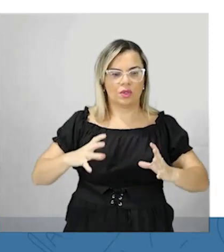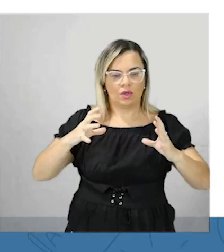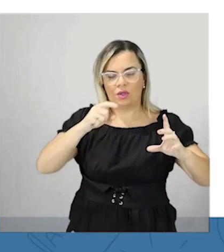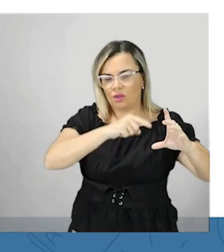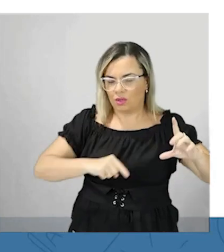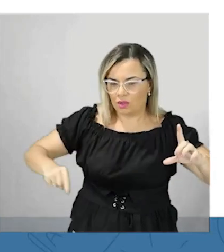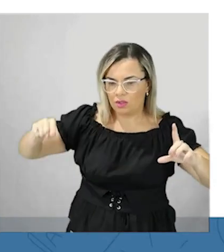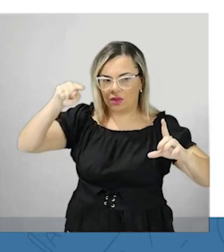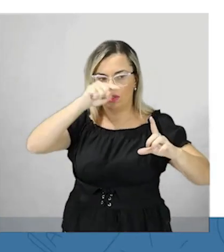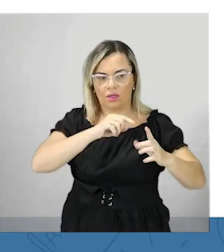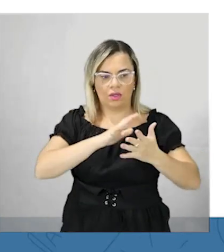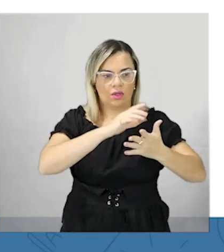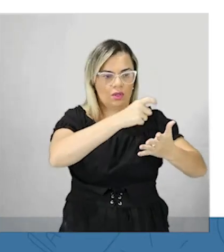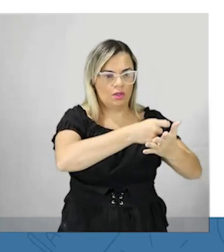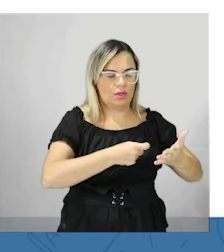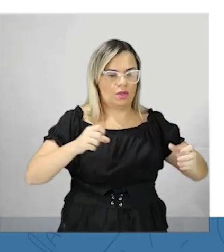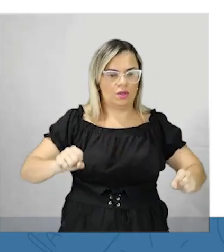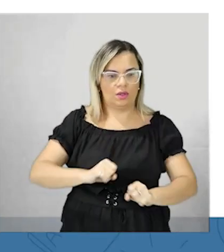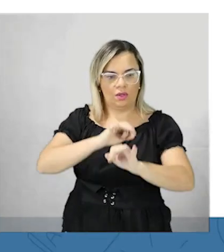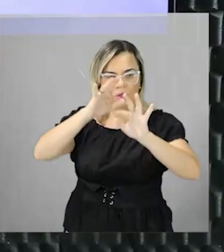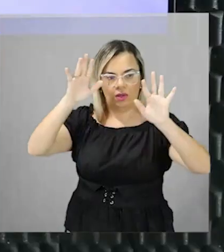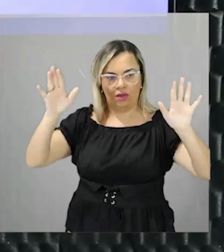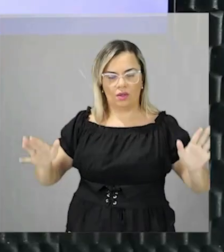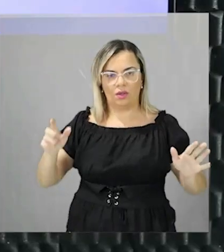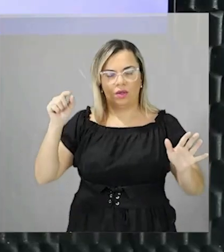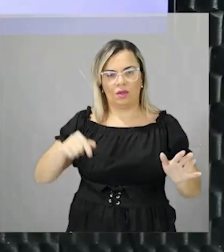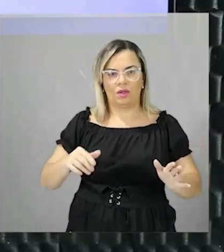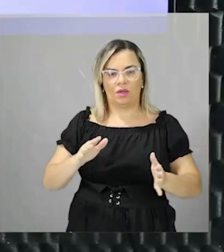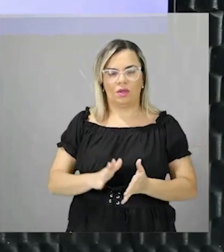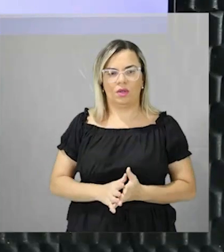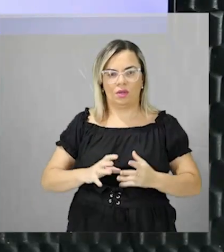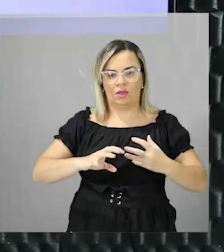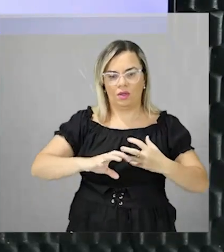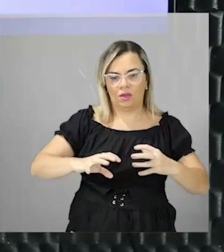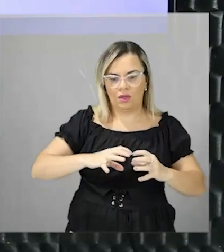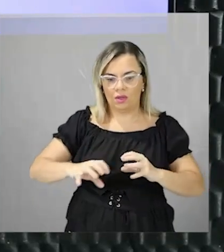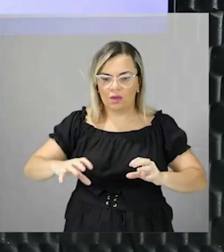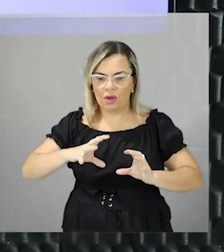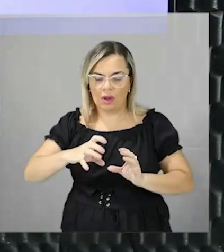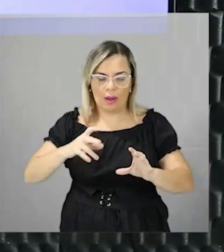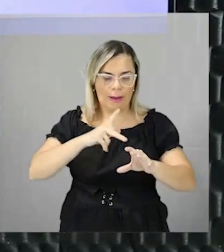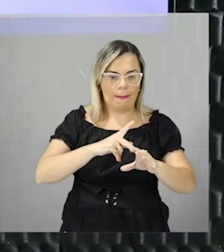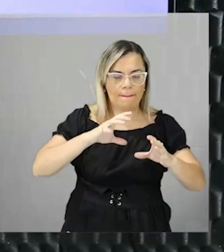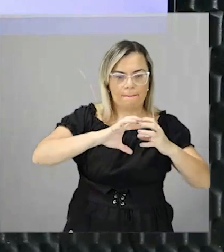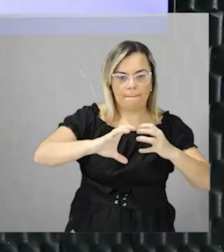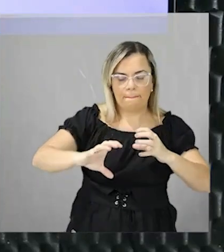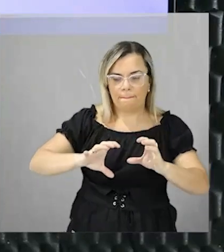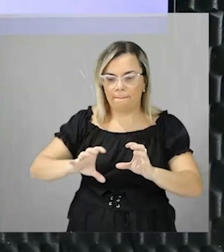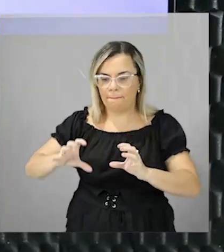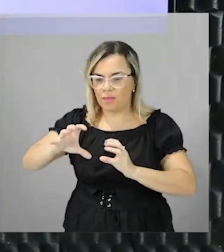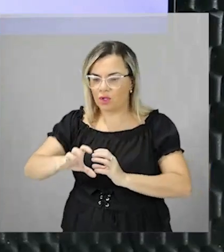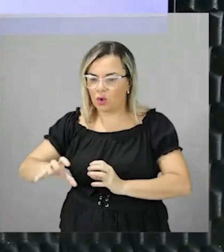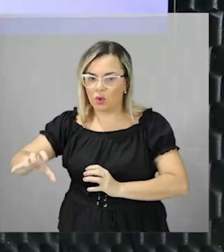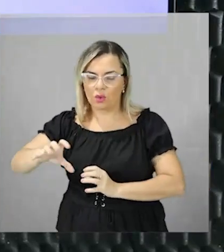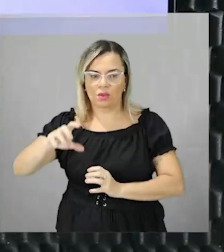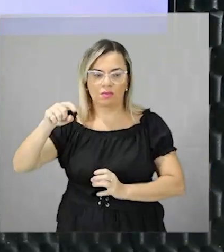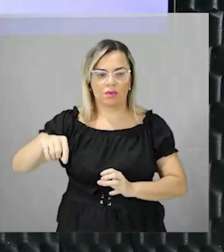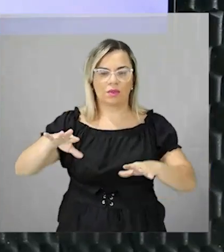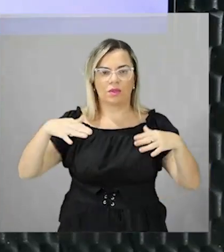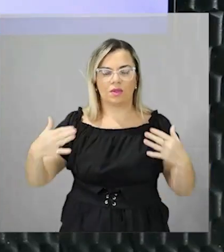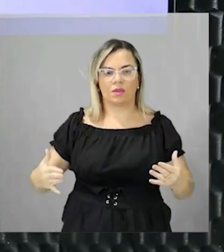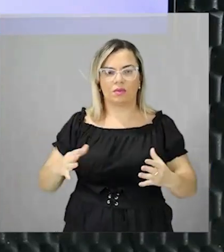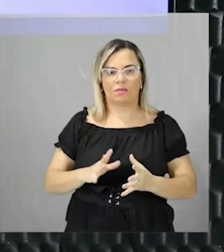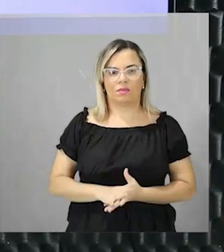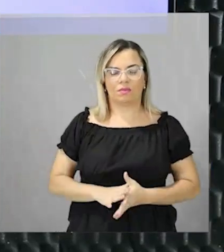rochas e o texto ele fala claramente ali de rochas que são desagregadas e formadas em outras, e a gente já sabe, rochas que